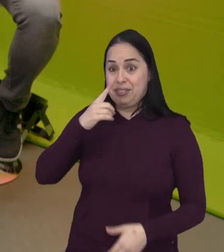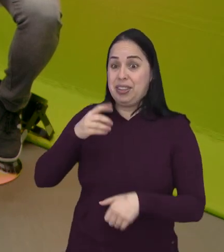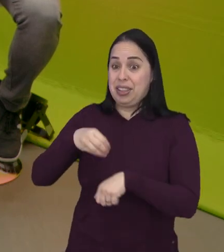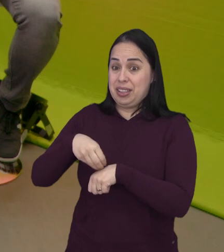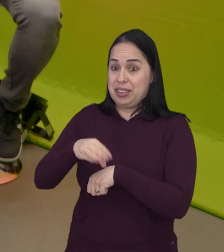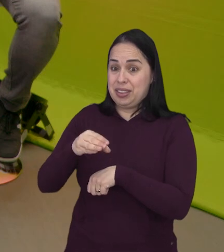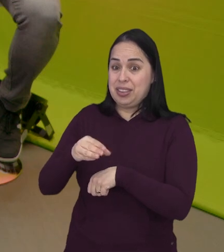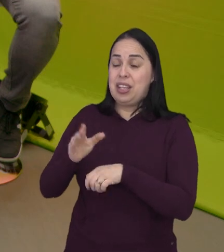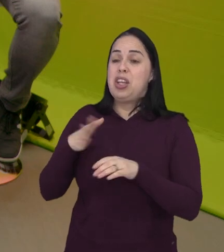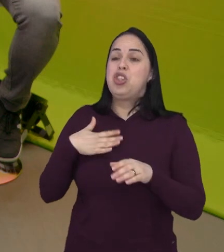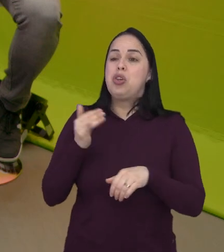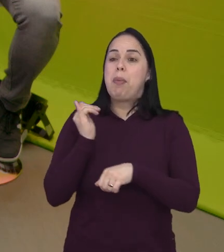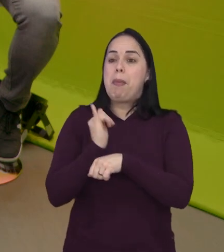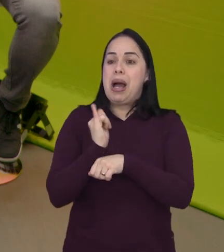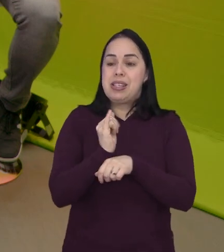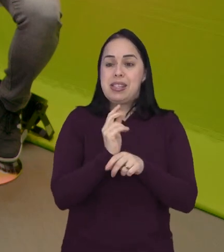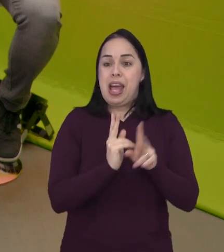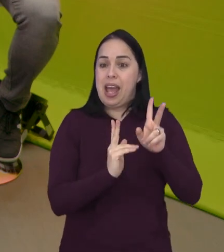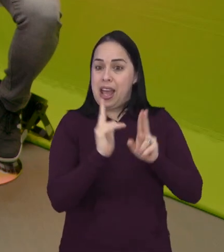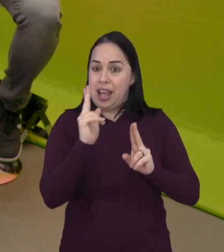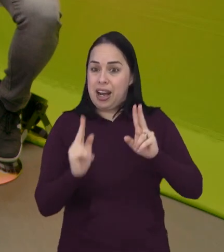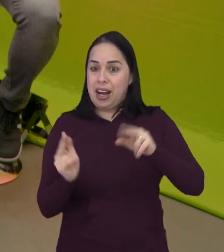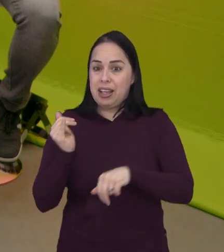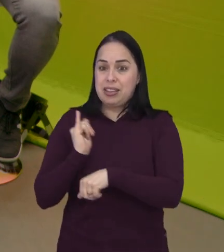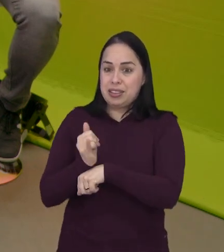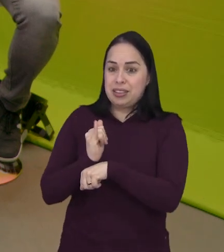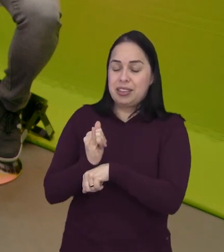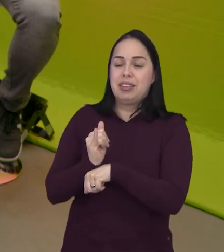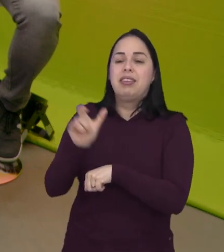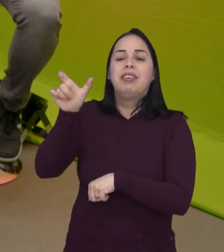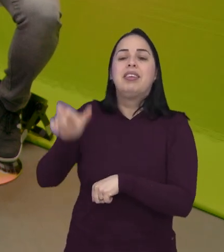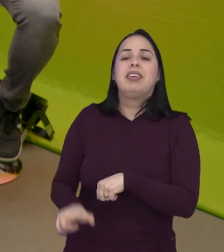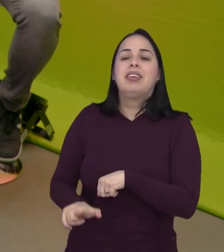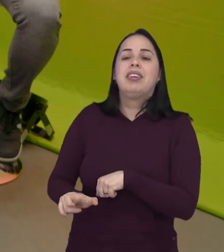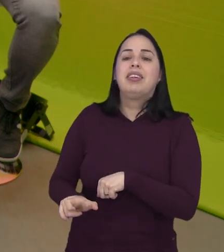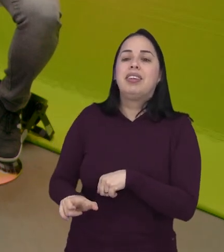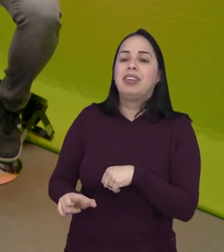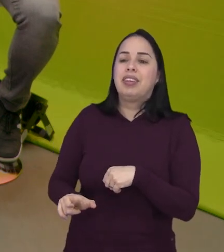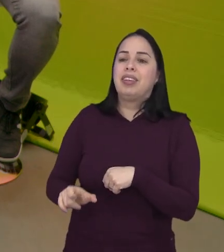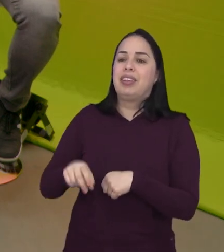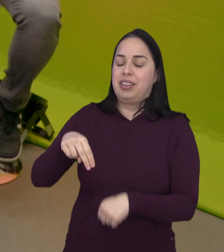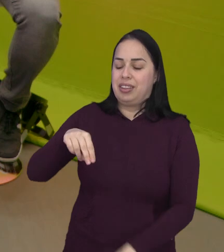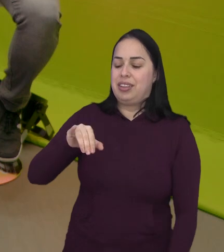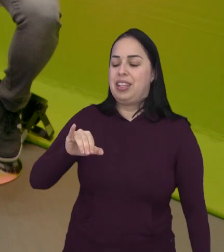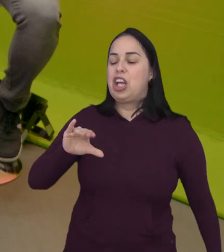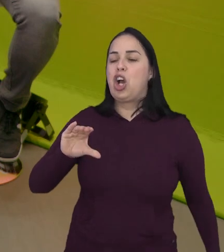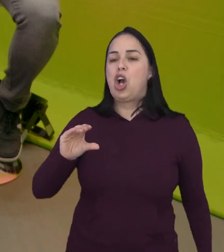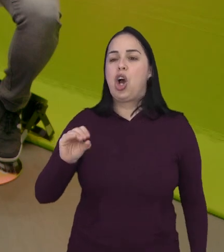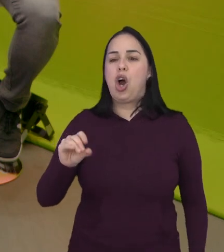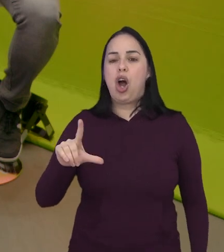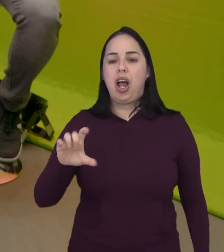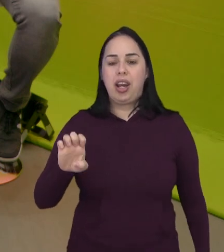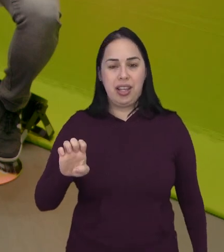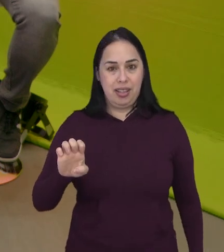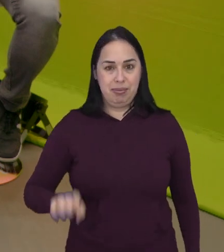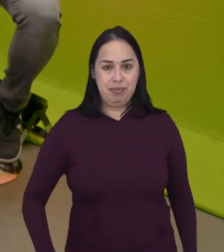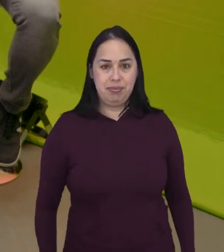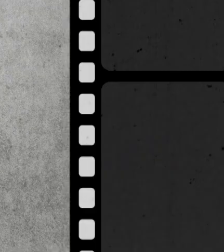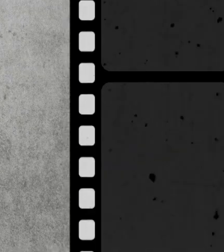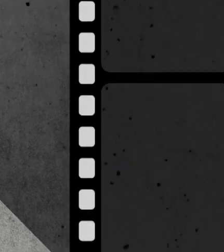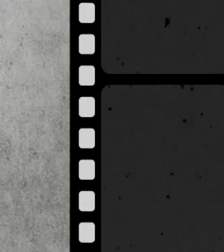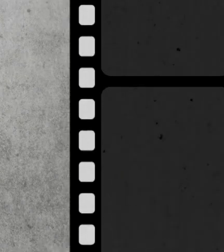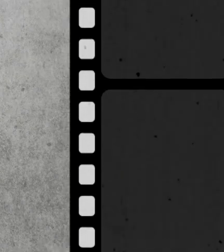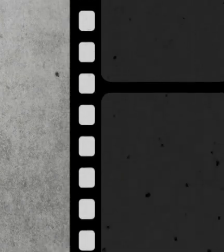desta vez a sugestão é de uma minissérie protagonizada, estrelada por ninguém menos que Nicole Kidman. Olha